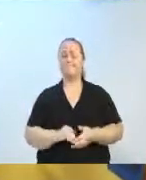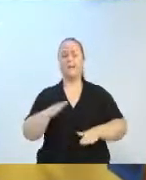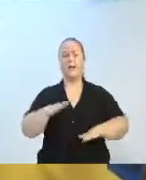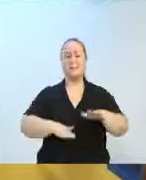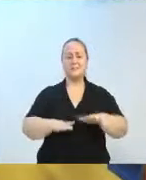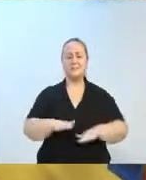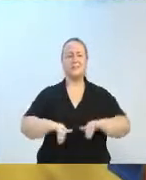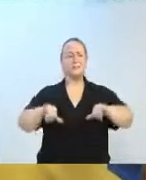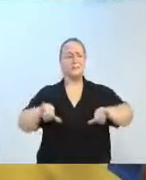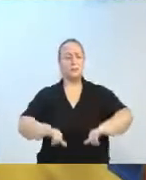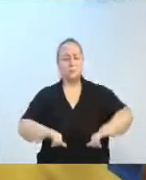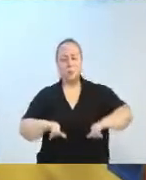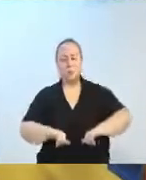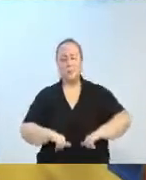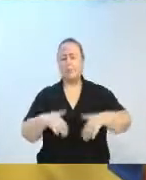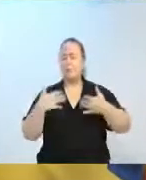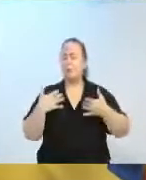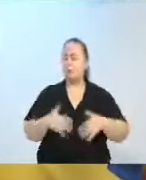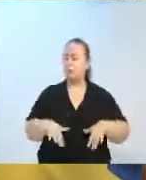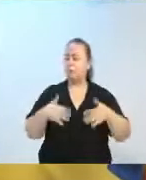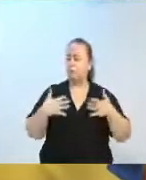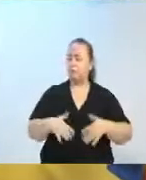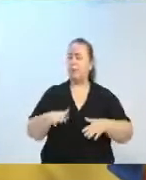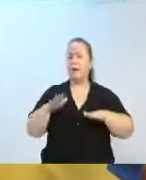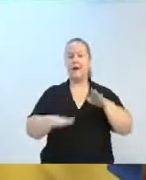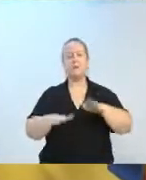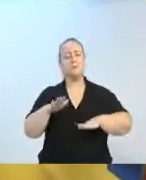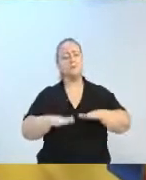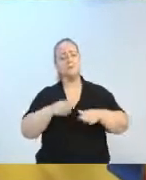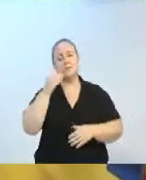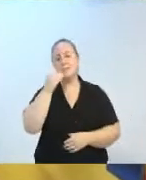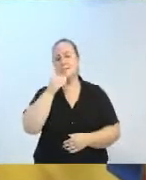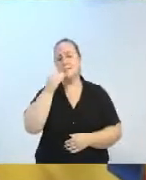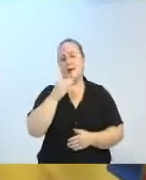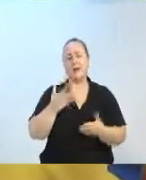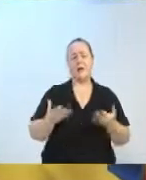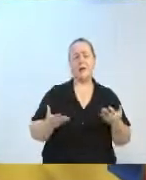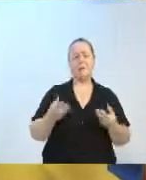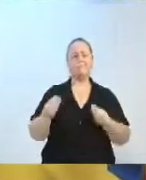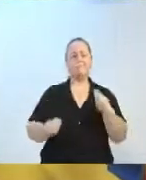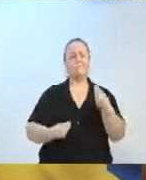Então, nós temos, como sociedade,